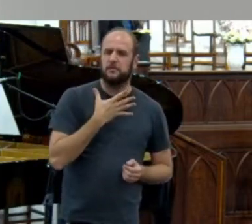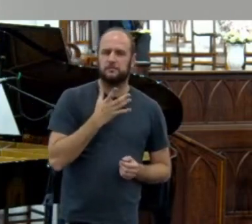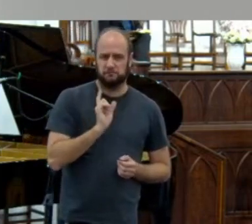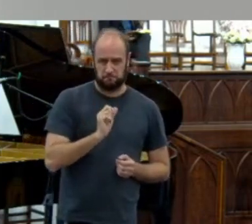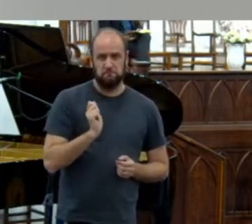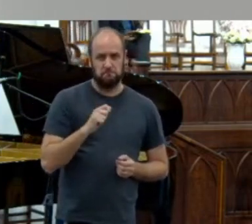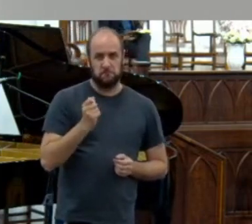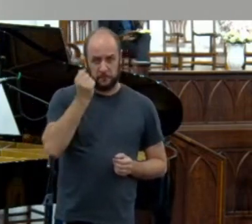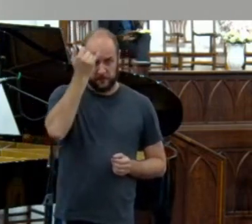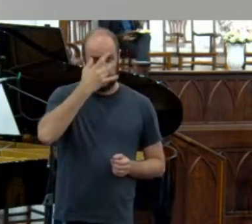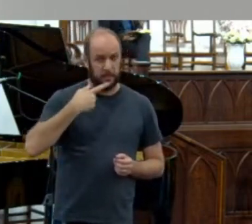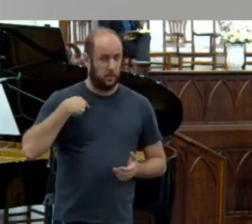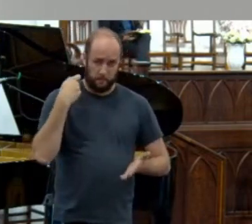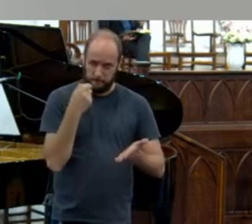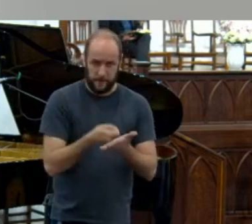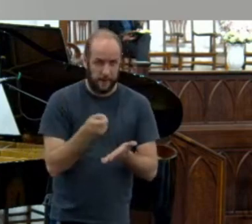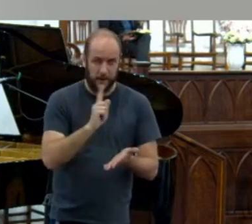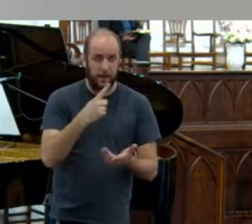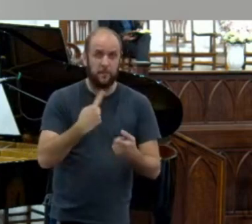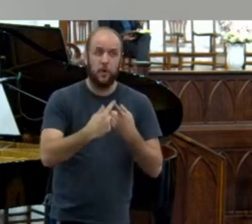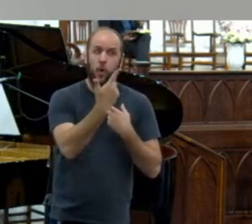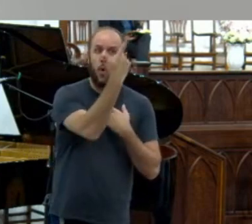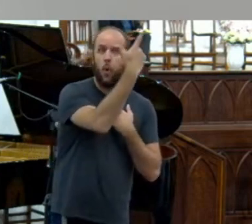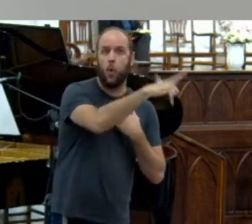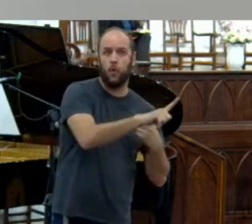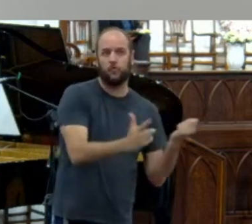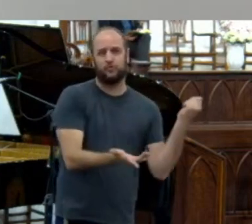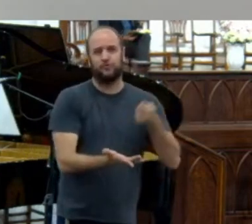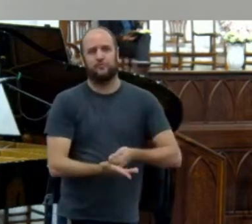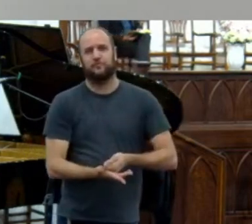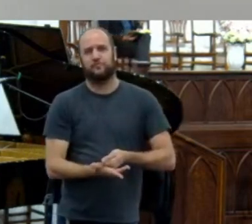não paga nada porque alguém paga.